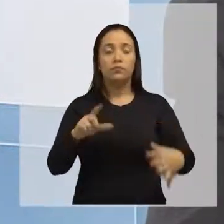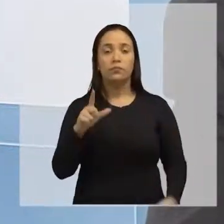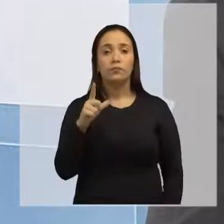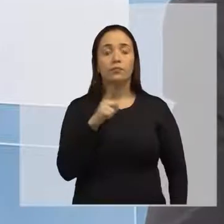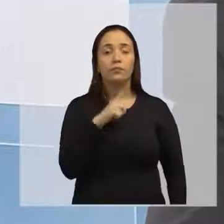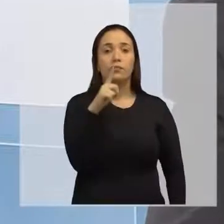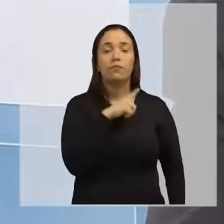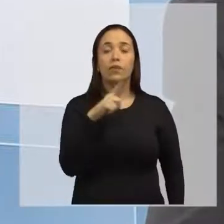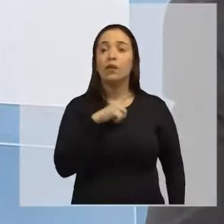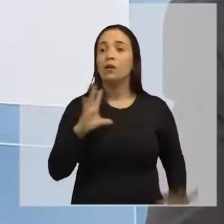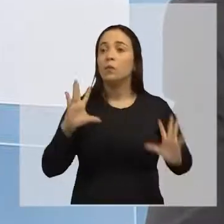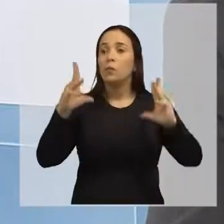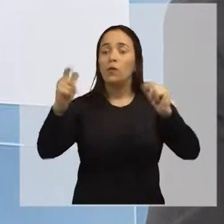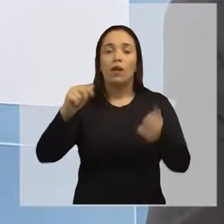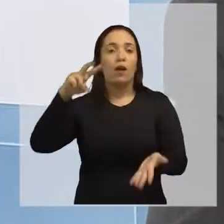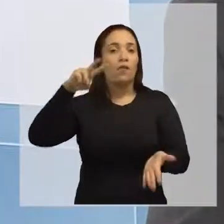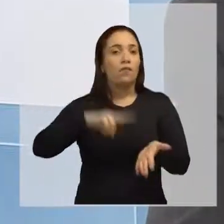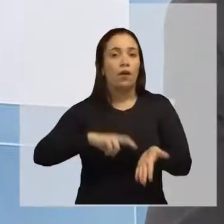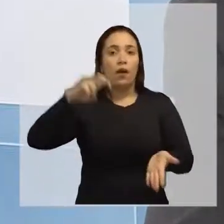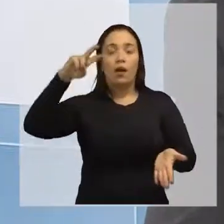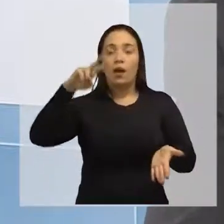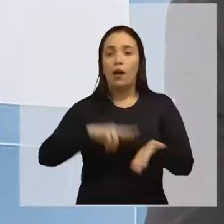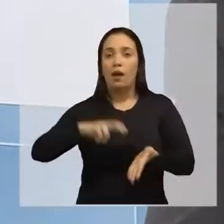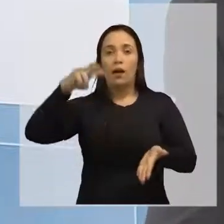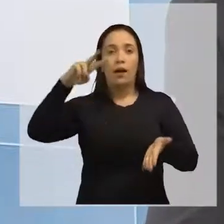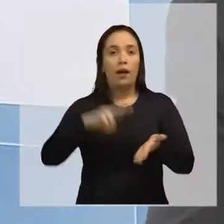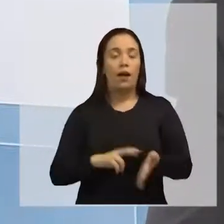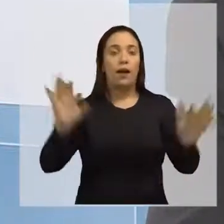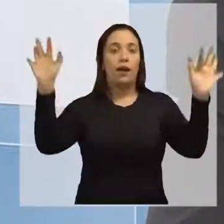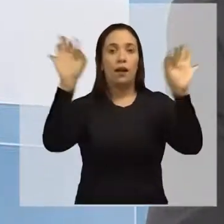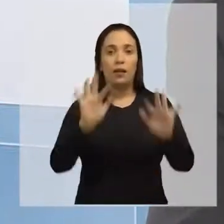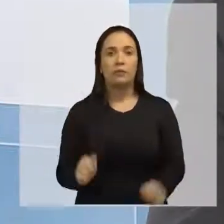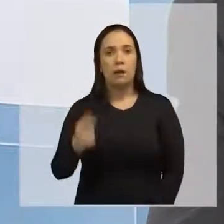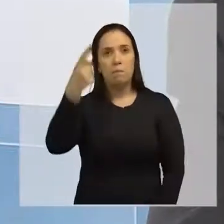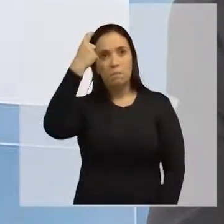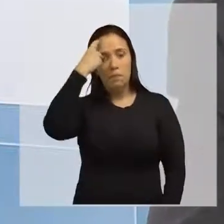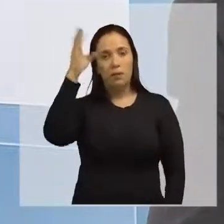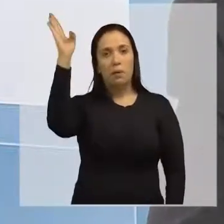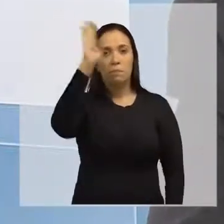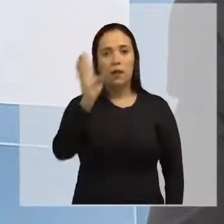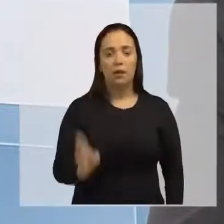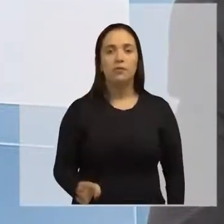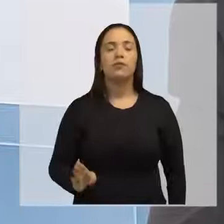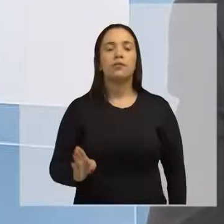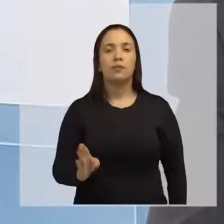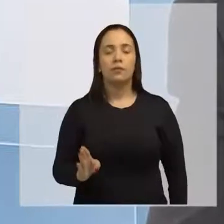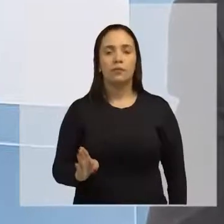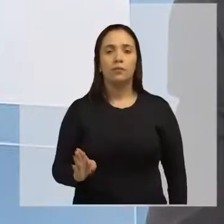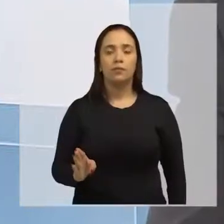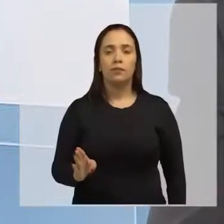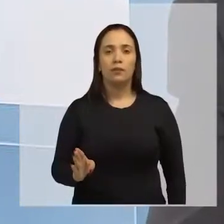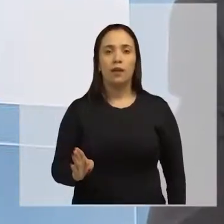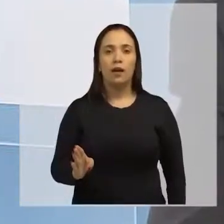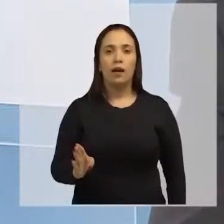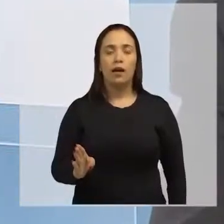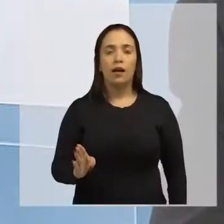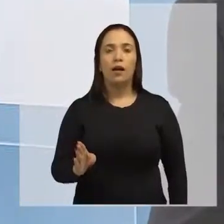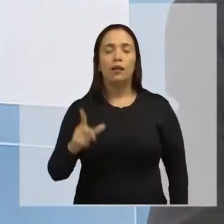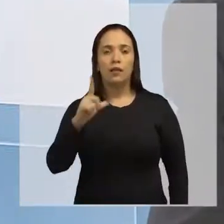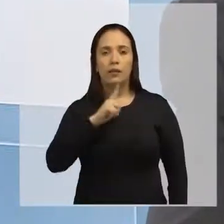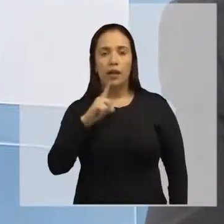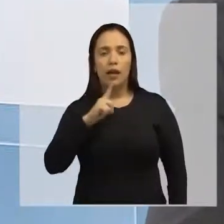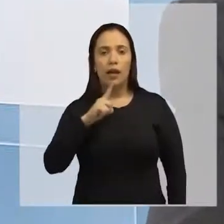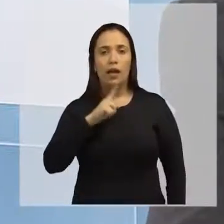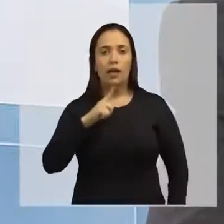no eufanismo, a gente estava numa crescente, achando que o Brasil estava incluindo pessoas,